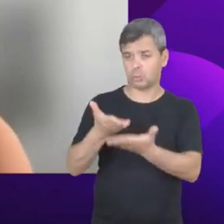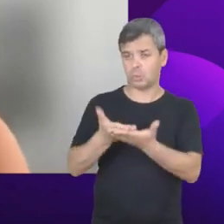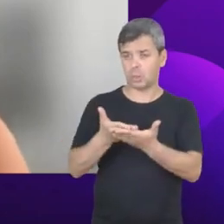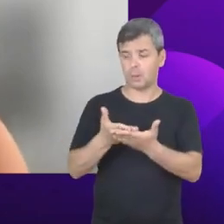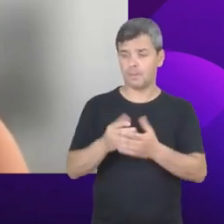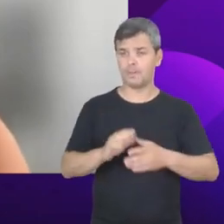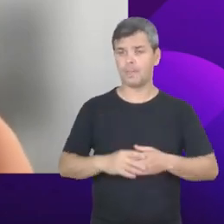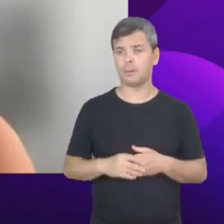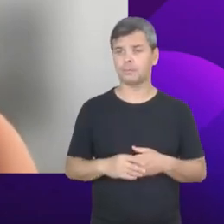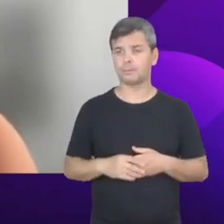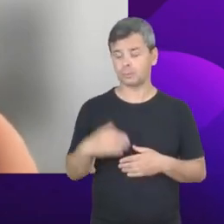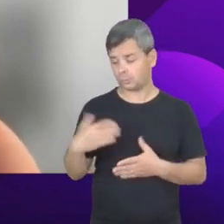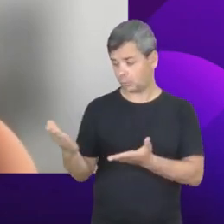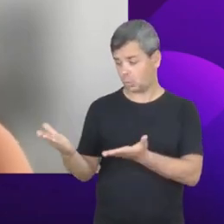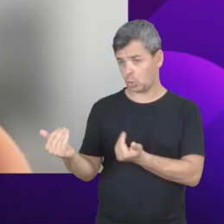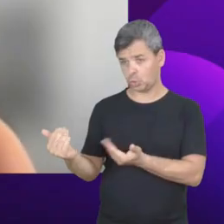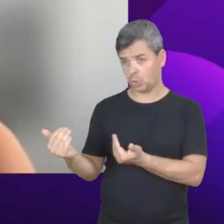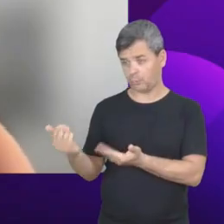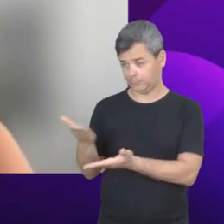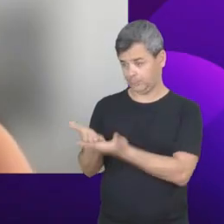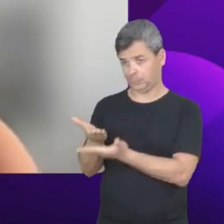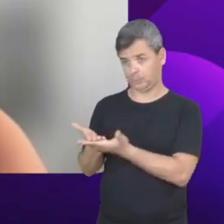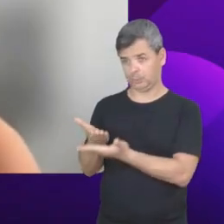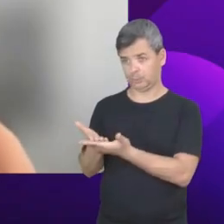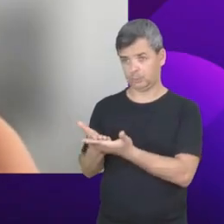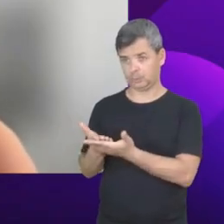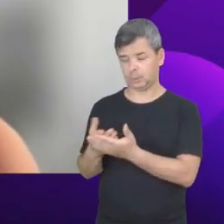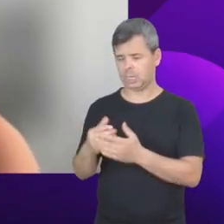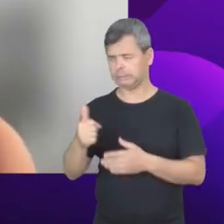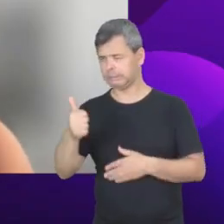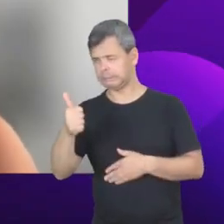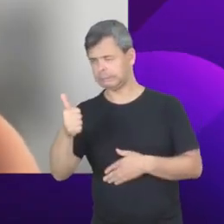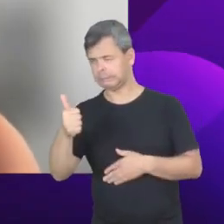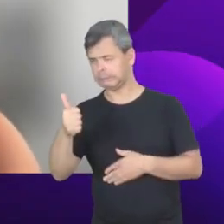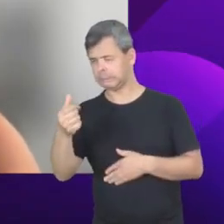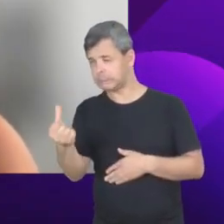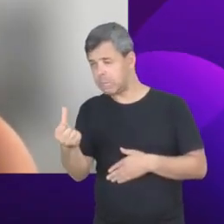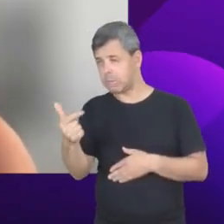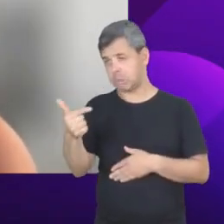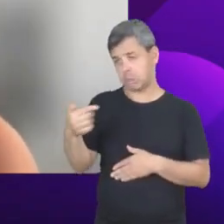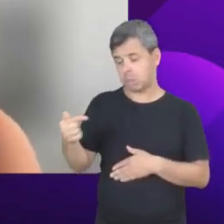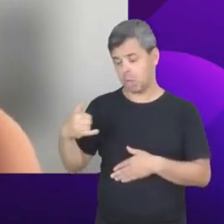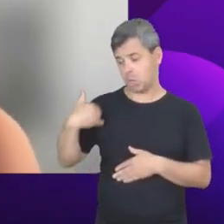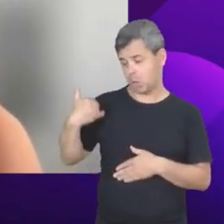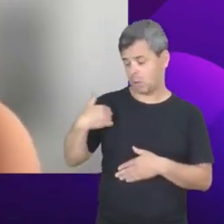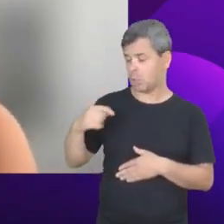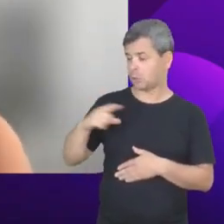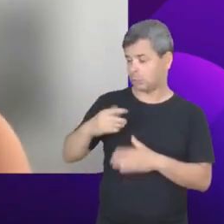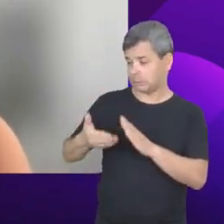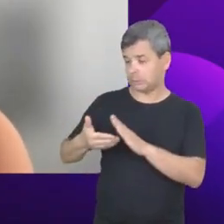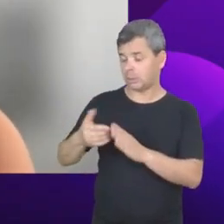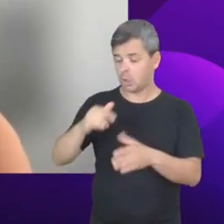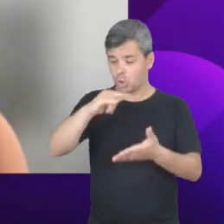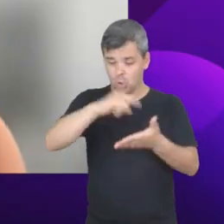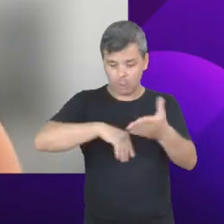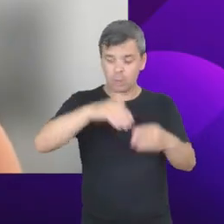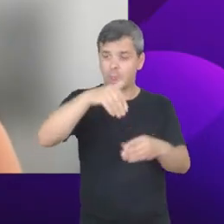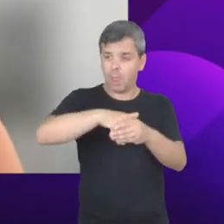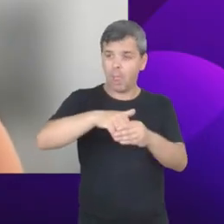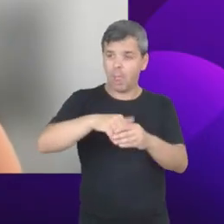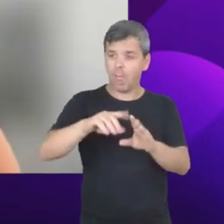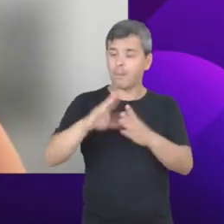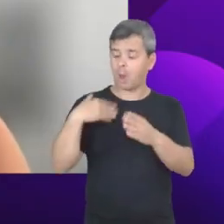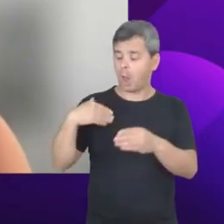para que esses estudantes que ainda ali estão nos 16, 17 anos tirem o título. Isso foi muito importante